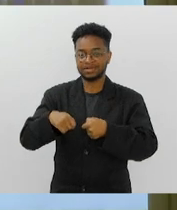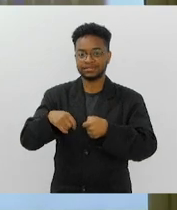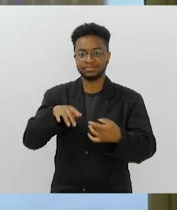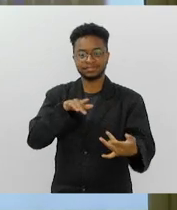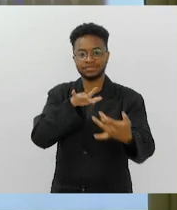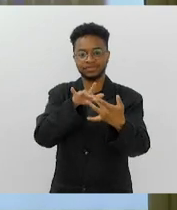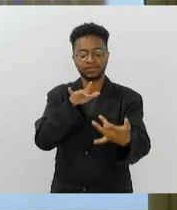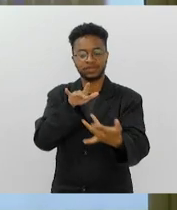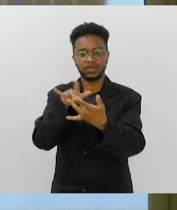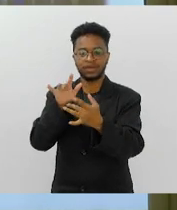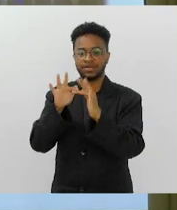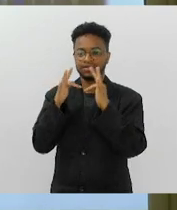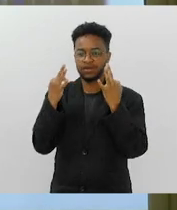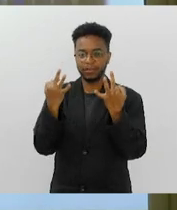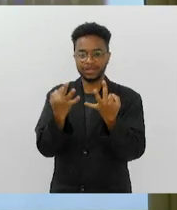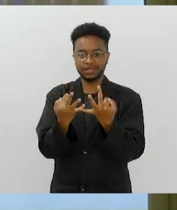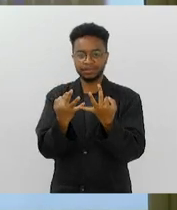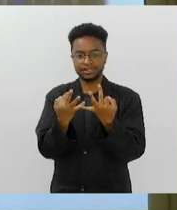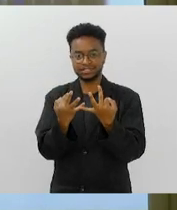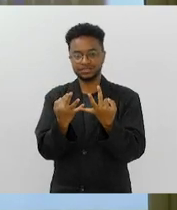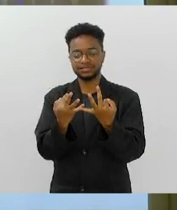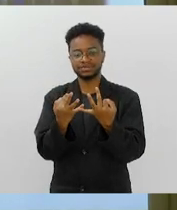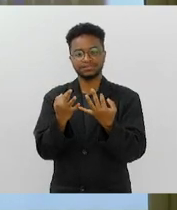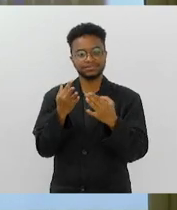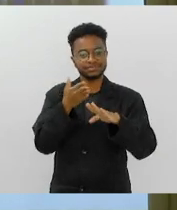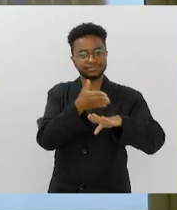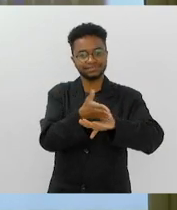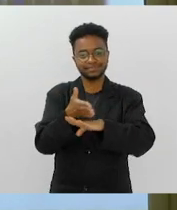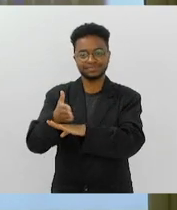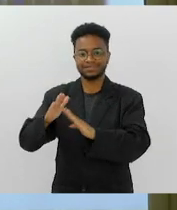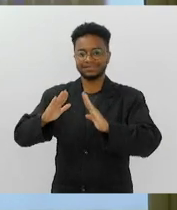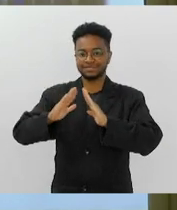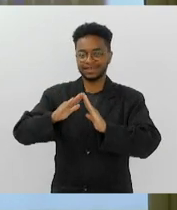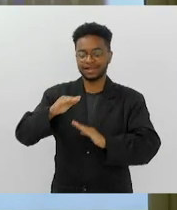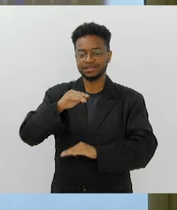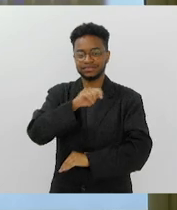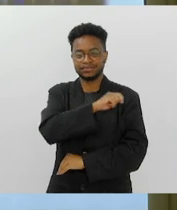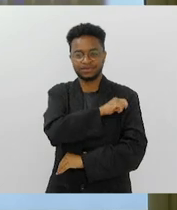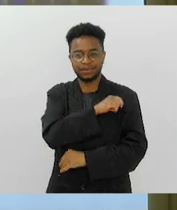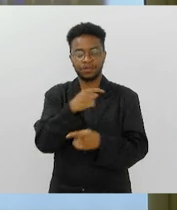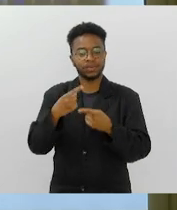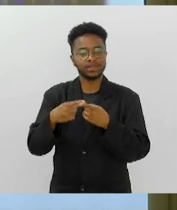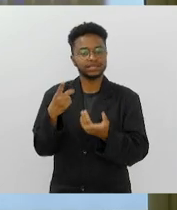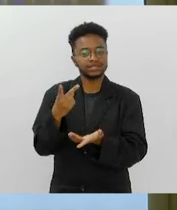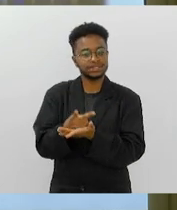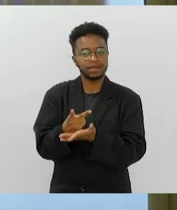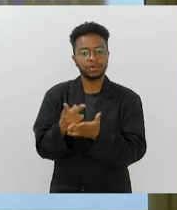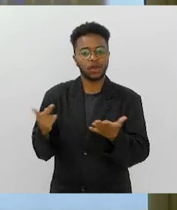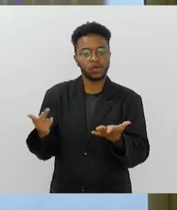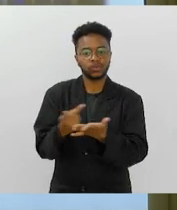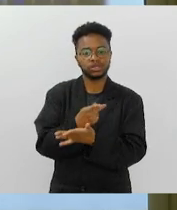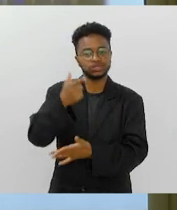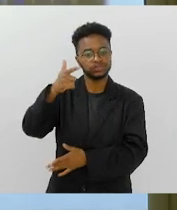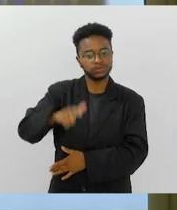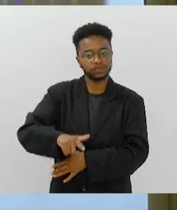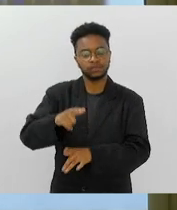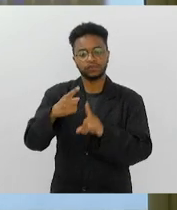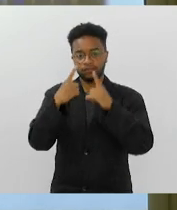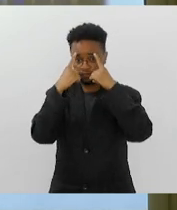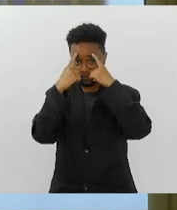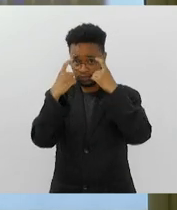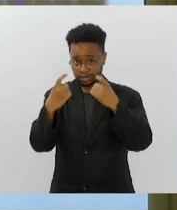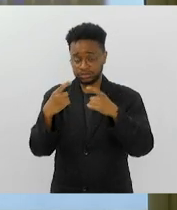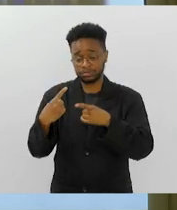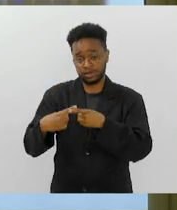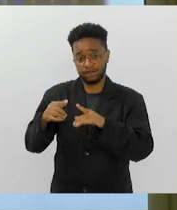e entrar nas casas desses alunos, porque eles constantemente eram vítimas de violência da própria família.